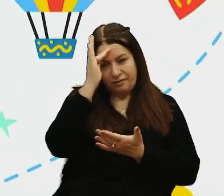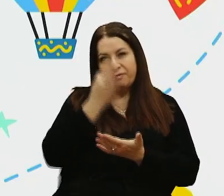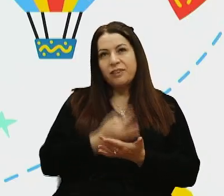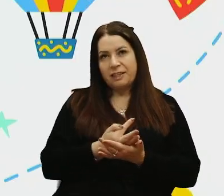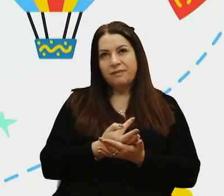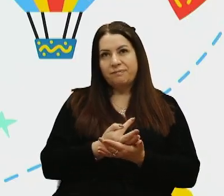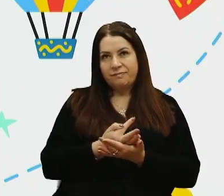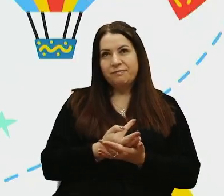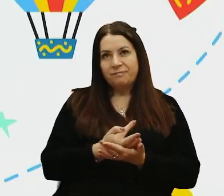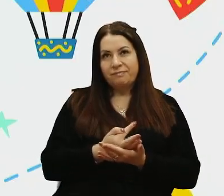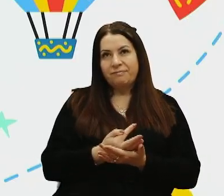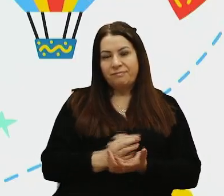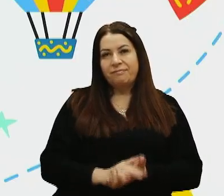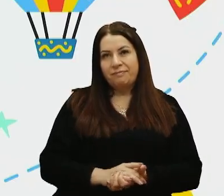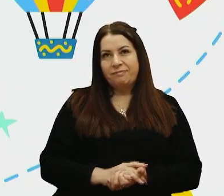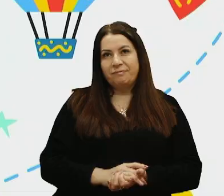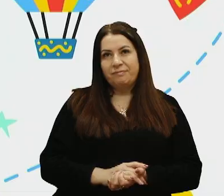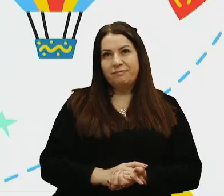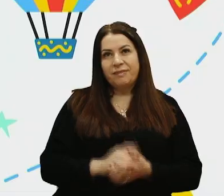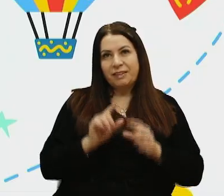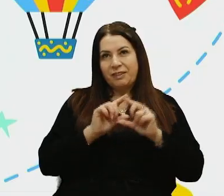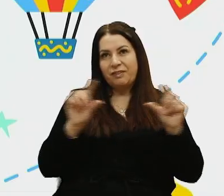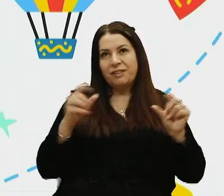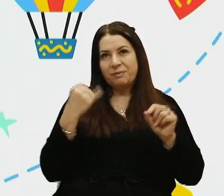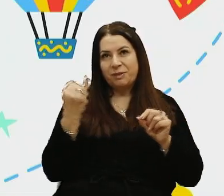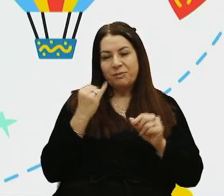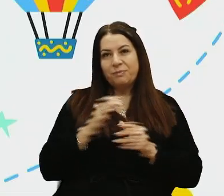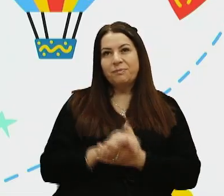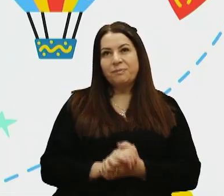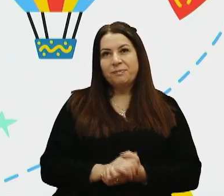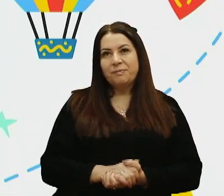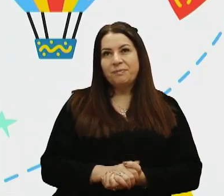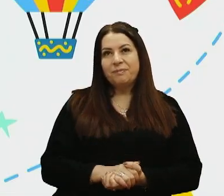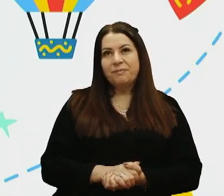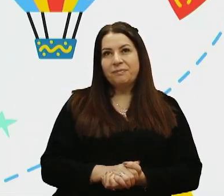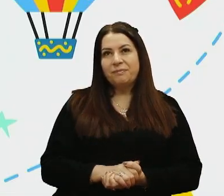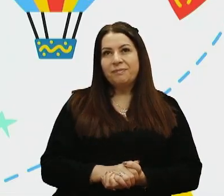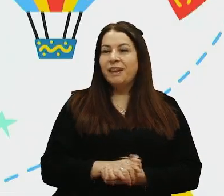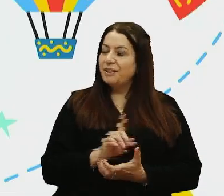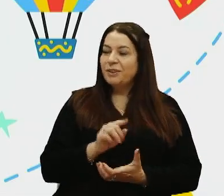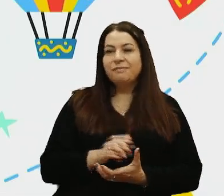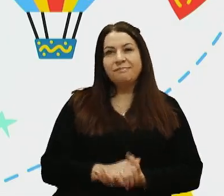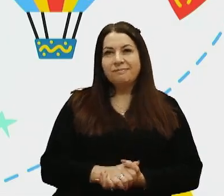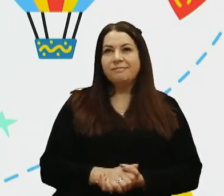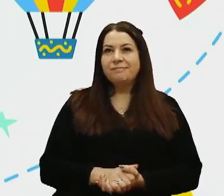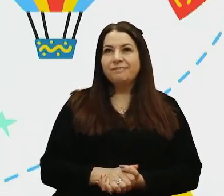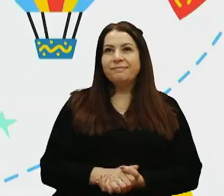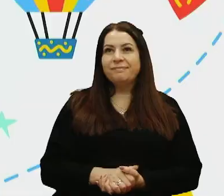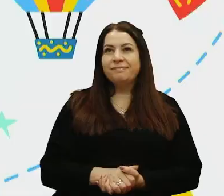essa é a frase mais importante. Isso aí.